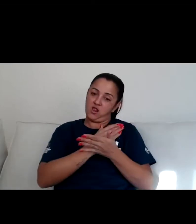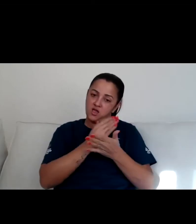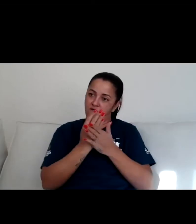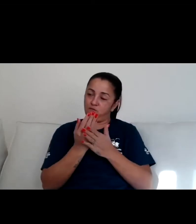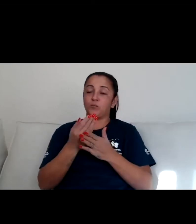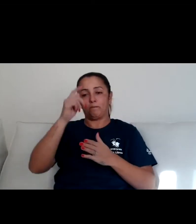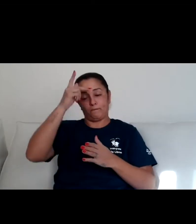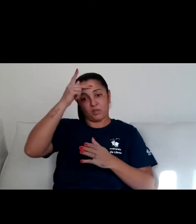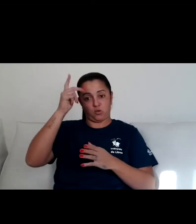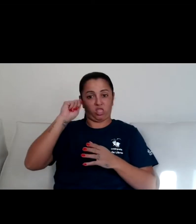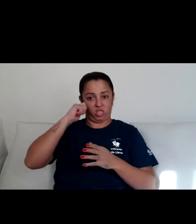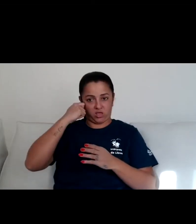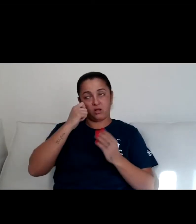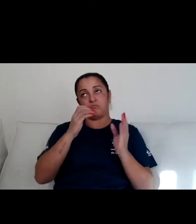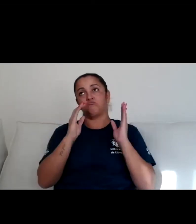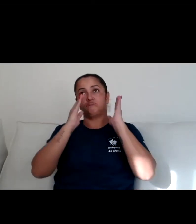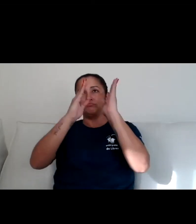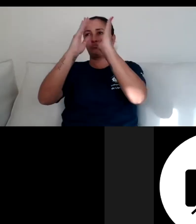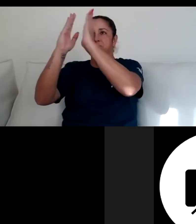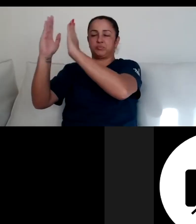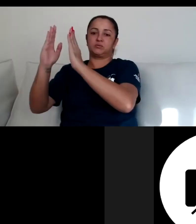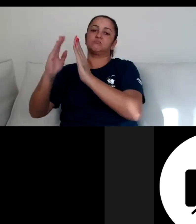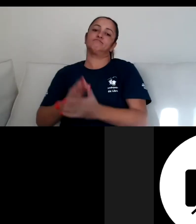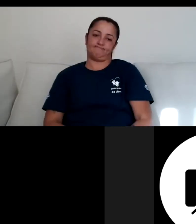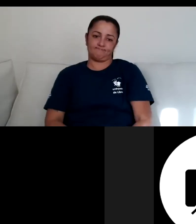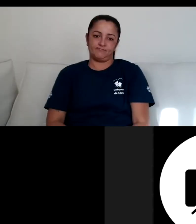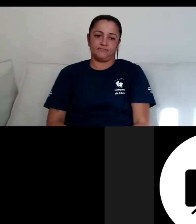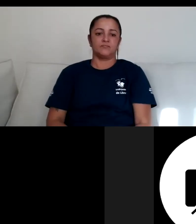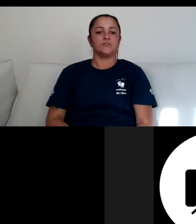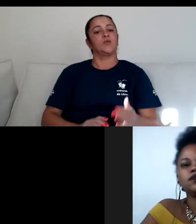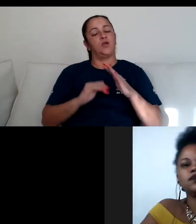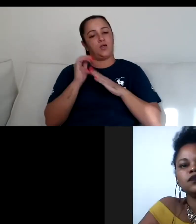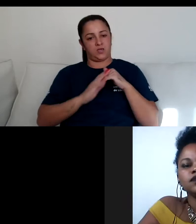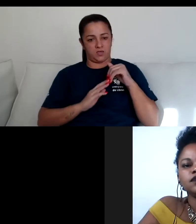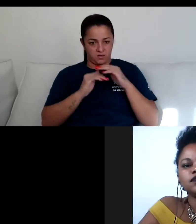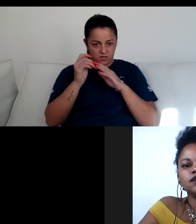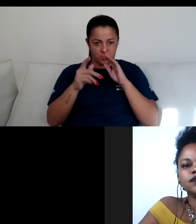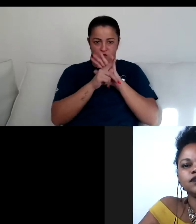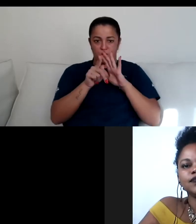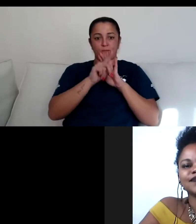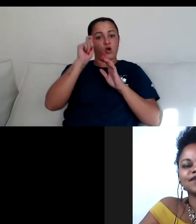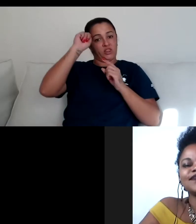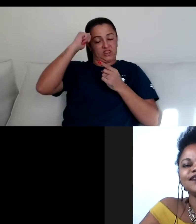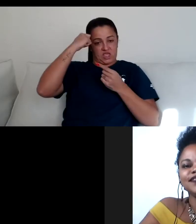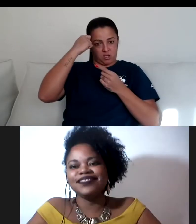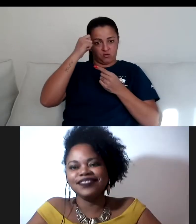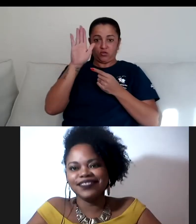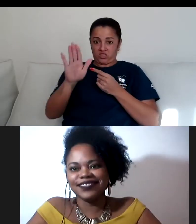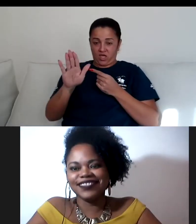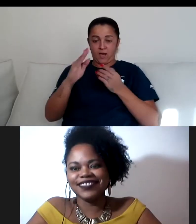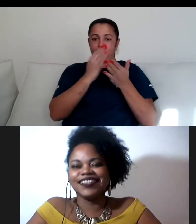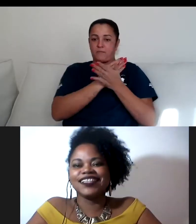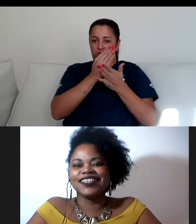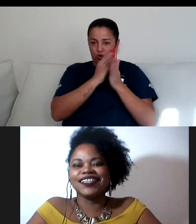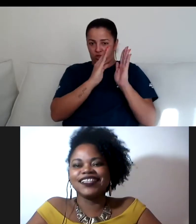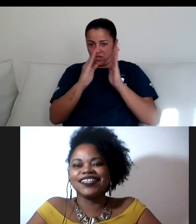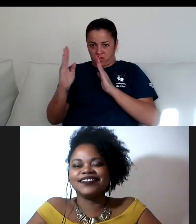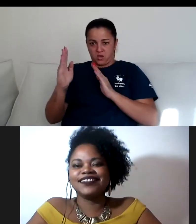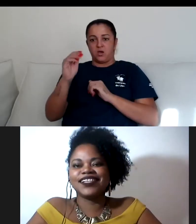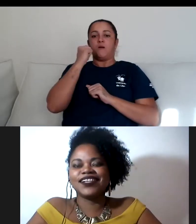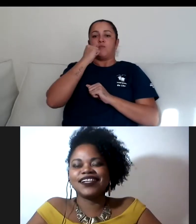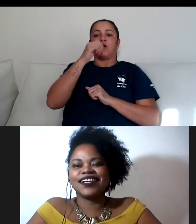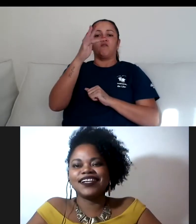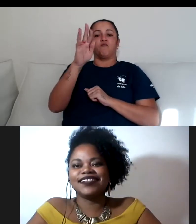Francilene Cardoso, que é autora deste livro aqui, O Negro na Biblioteca. A Francilene, ela é